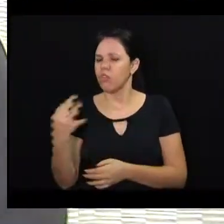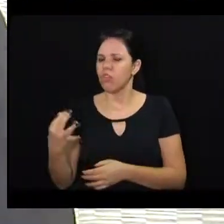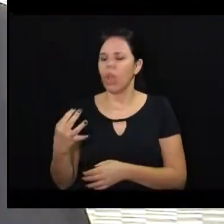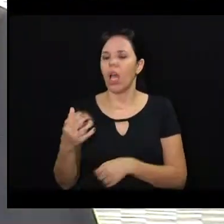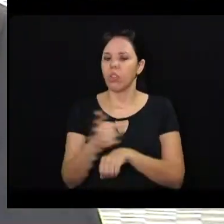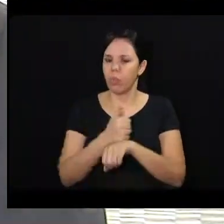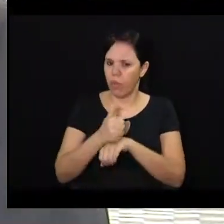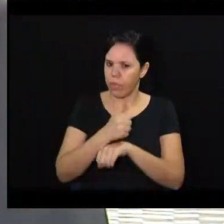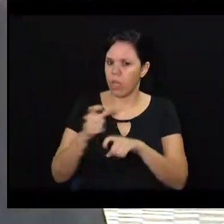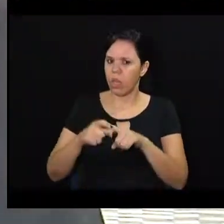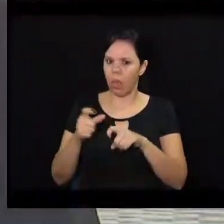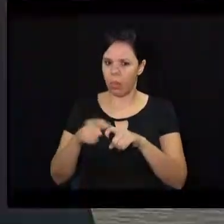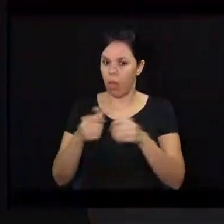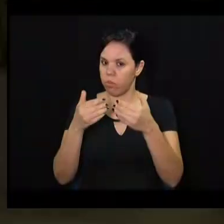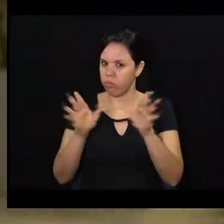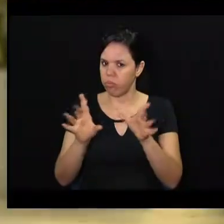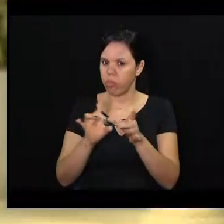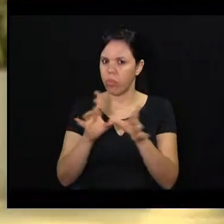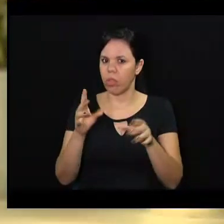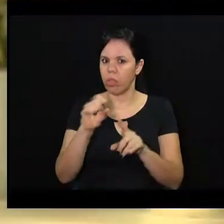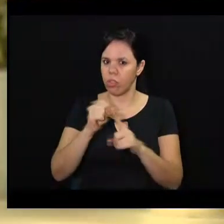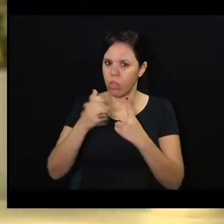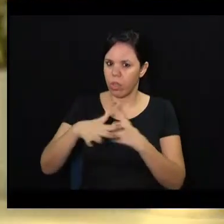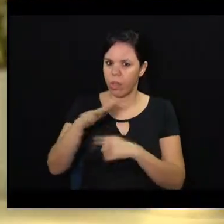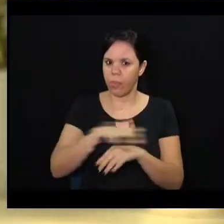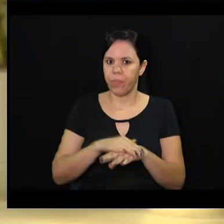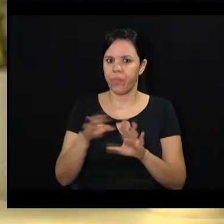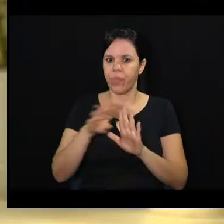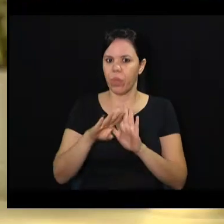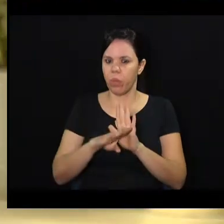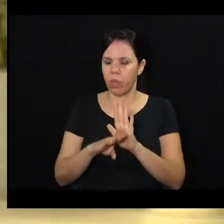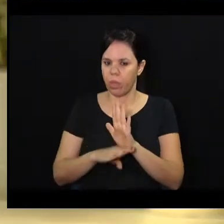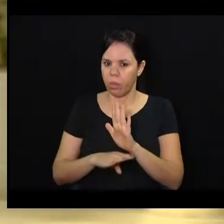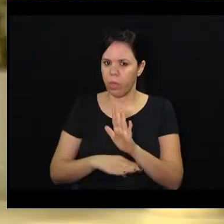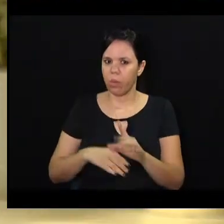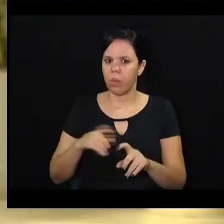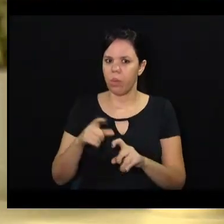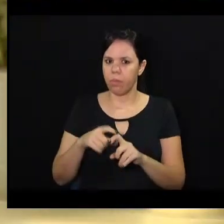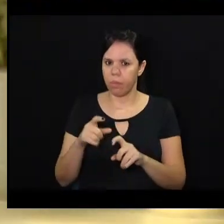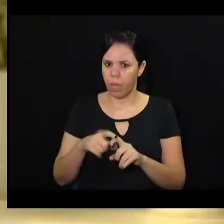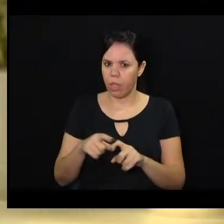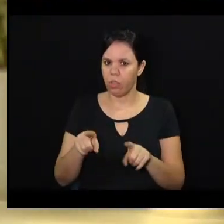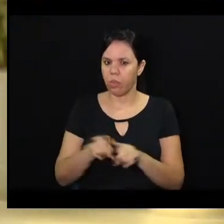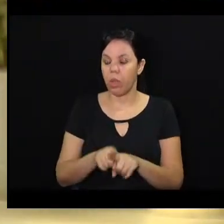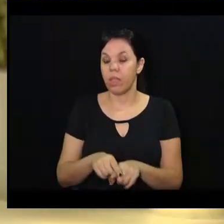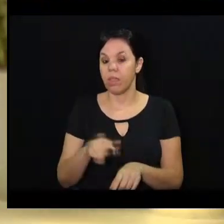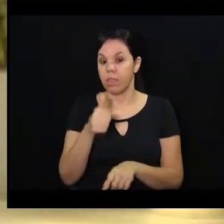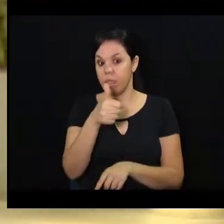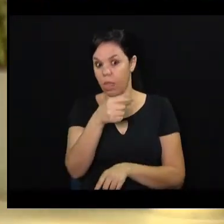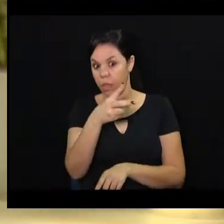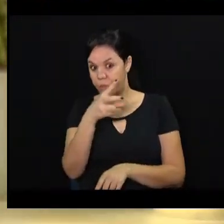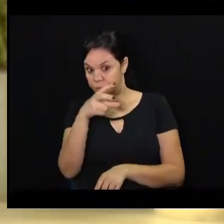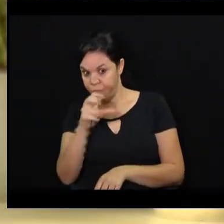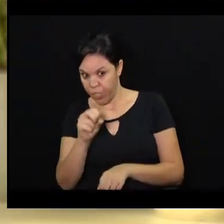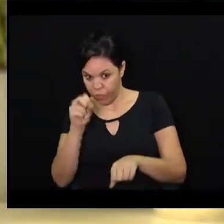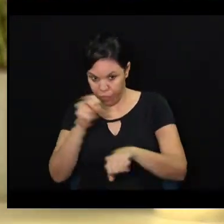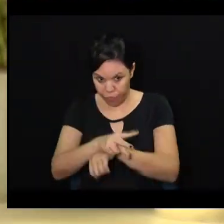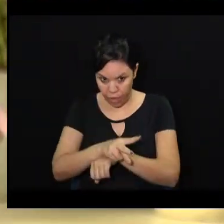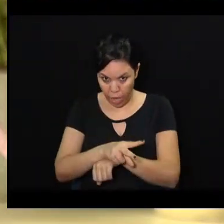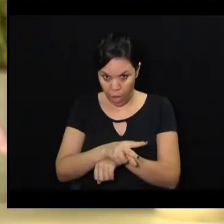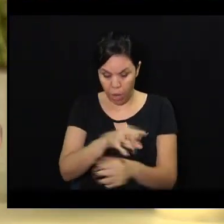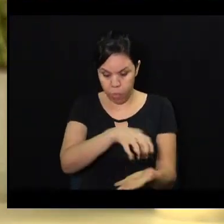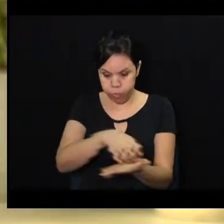à disposição da sociedade. O programa Mais Médicos Campineiro prevê 120 vagas para a residência